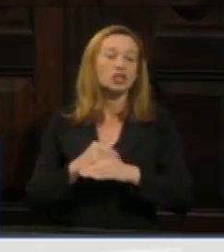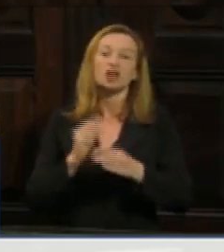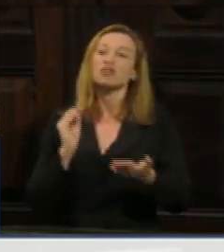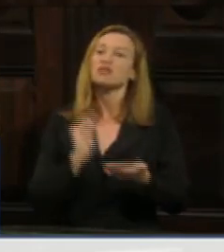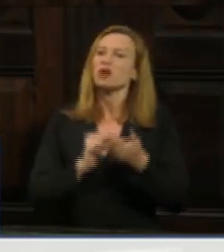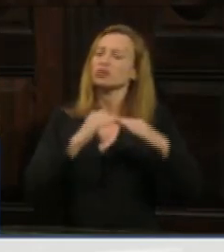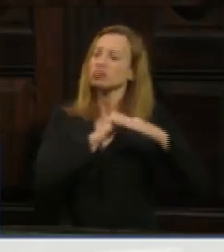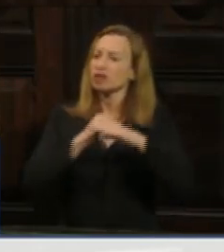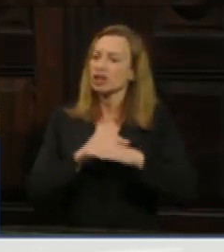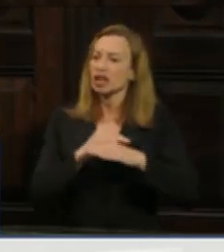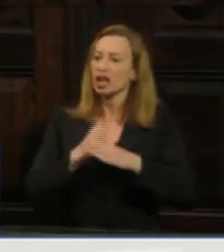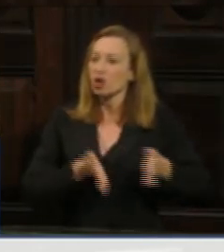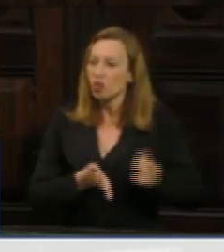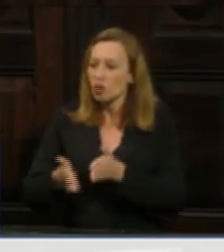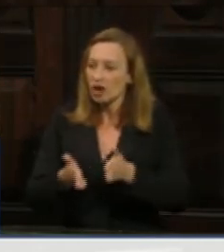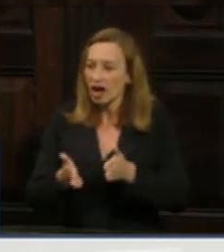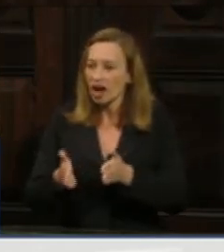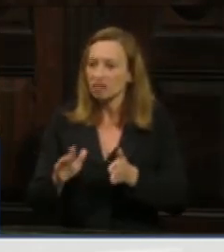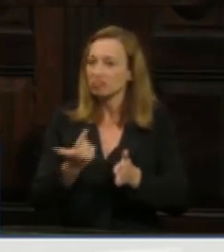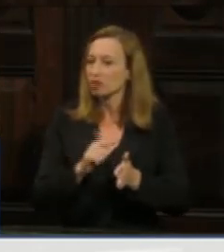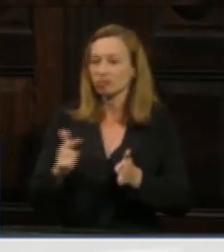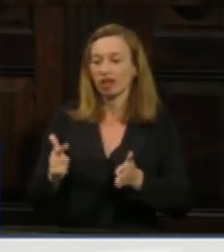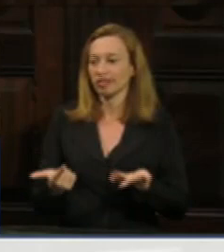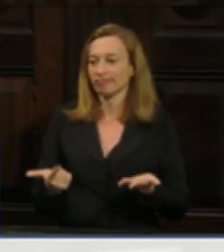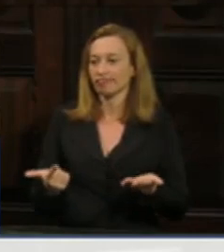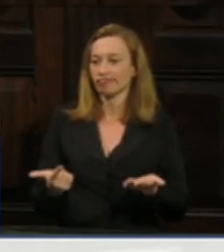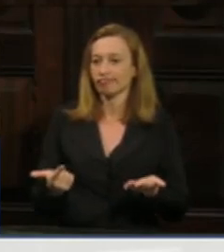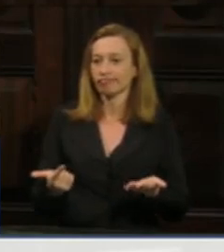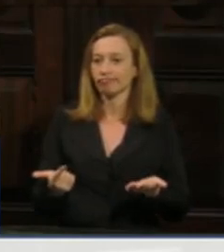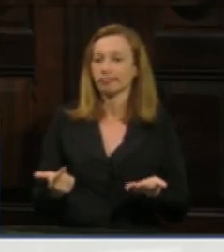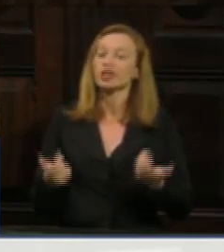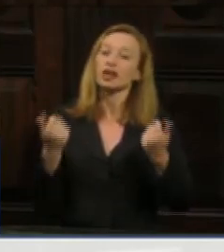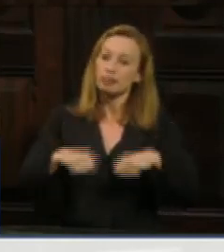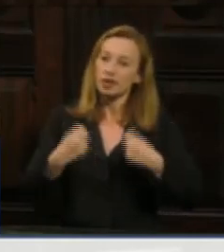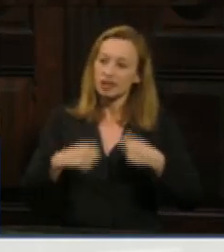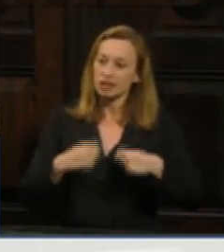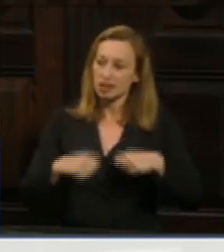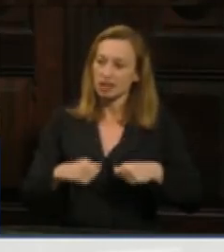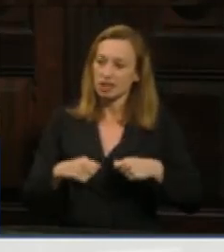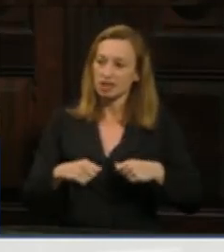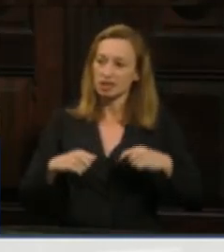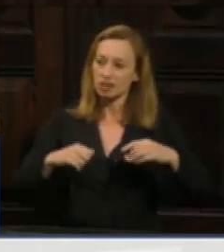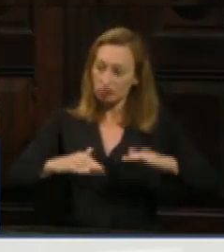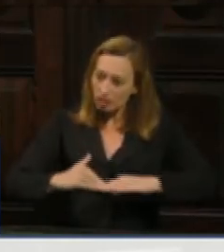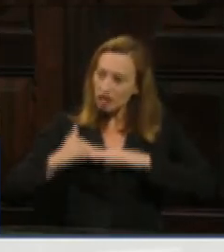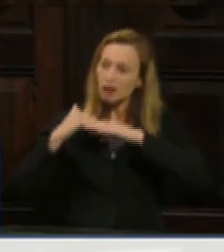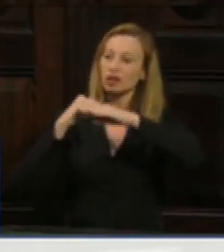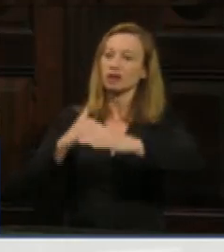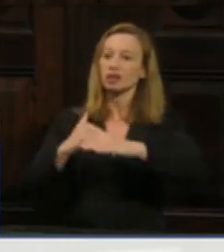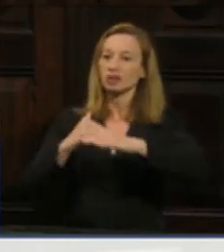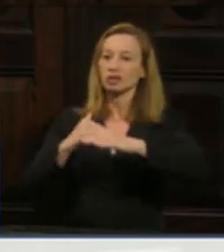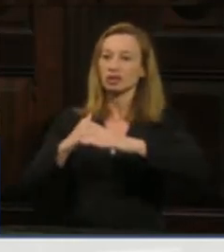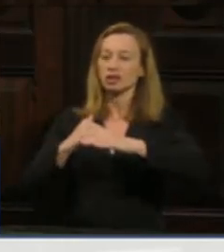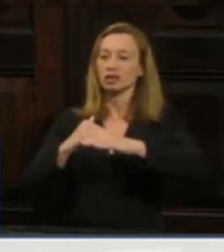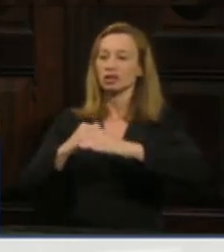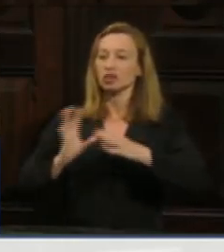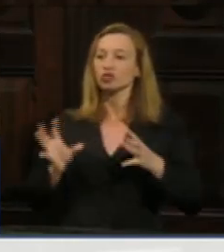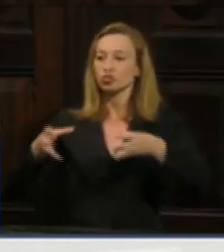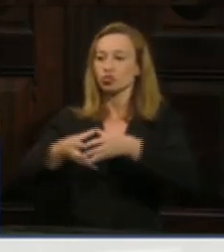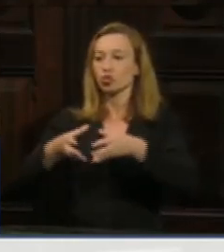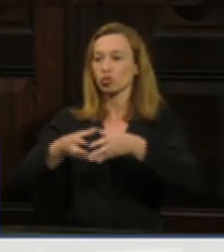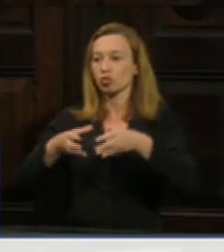que senão a política. Tenho fé na política e tenho fé nas pessoas, porque acredito